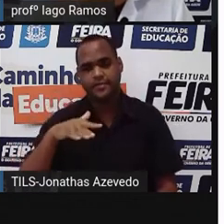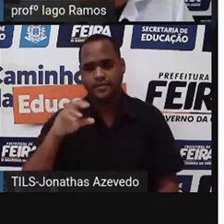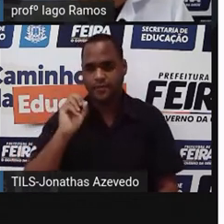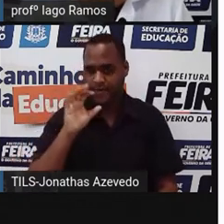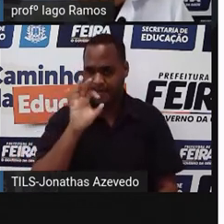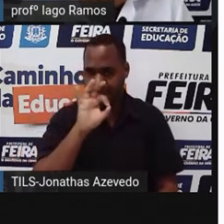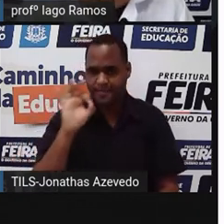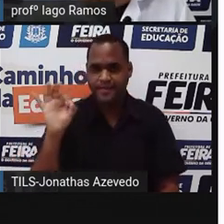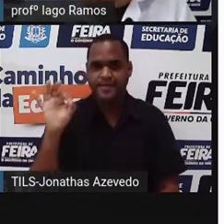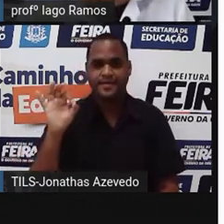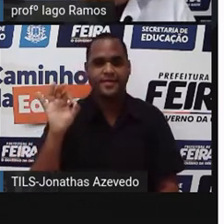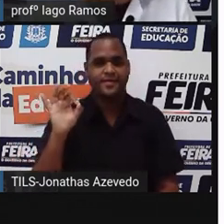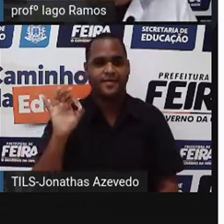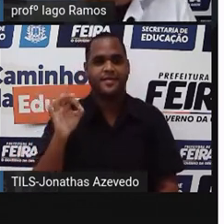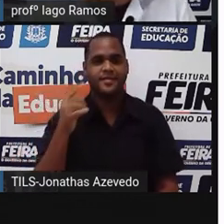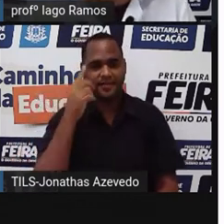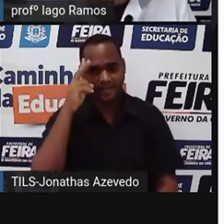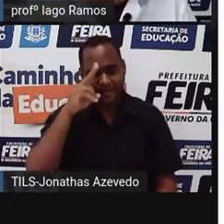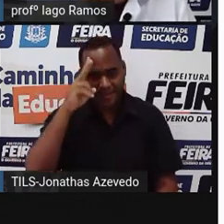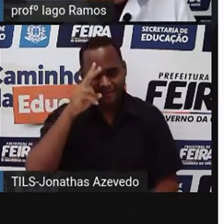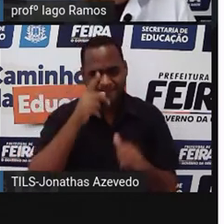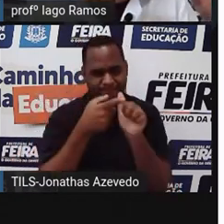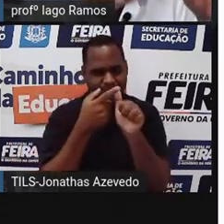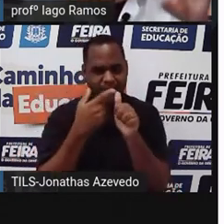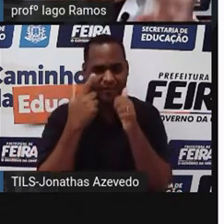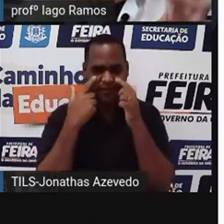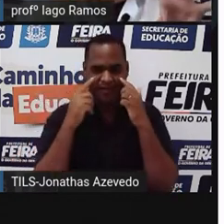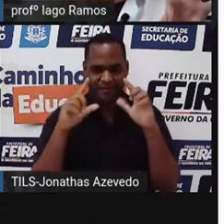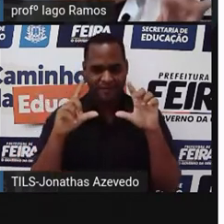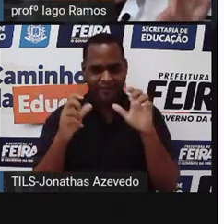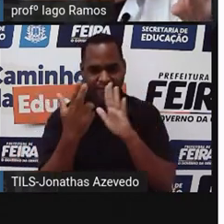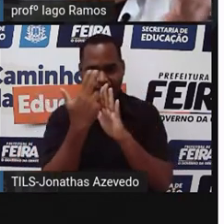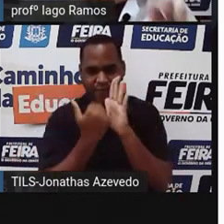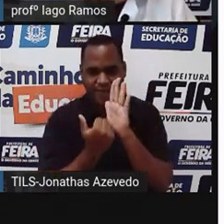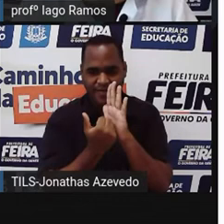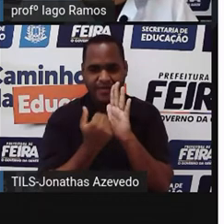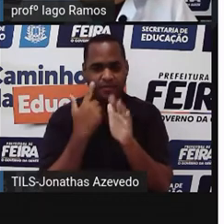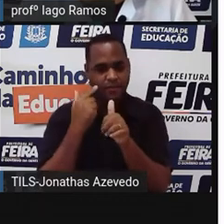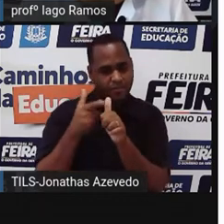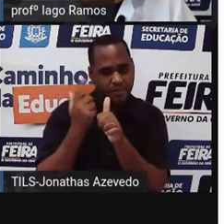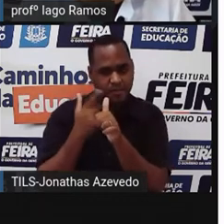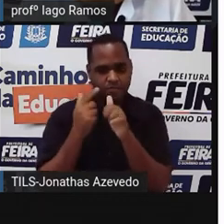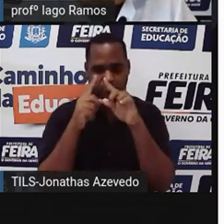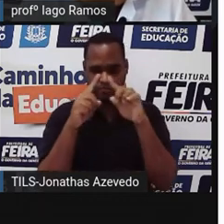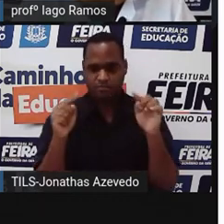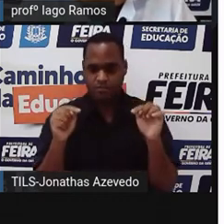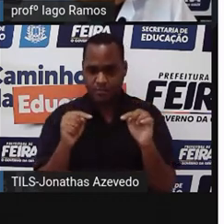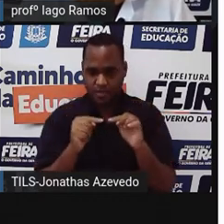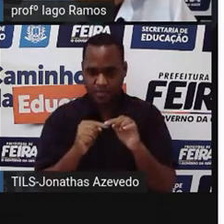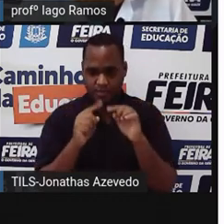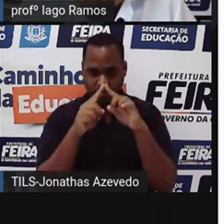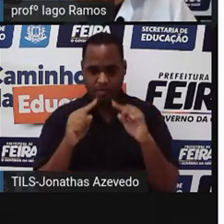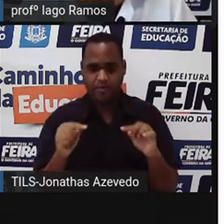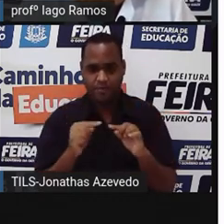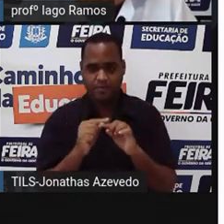Beleza? Lembra daquela primeira figura que a gente montou esse triângulo com os quadrados?